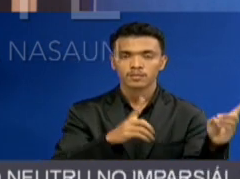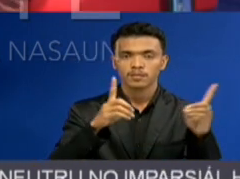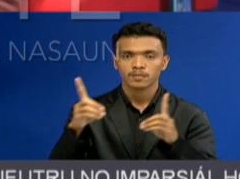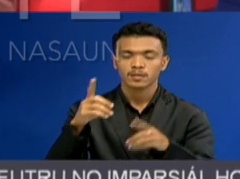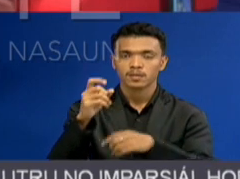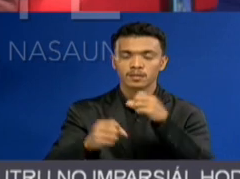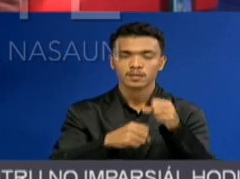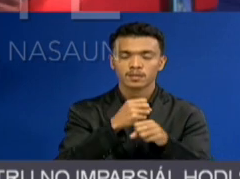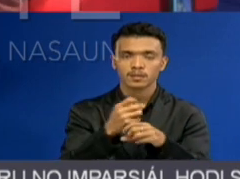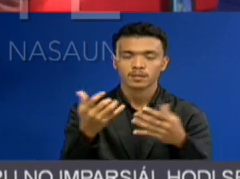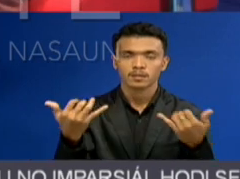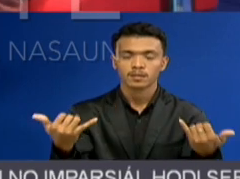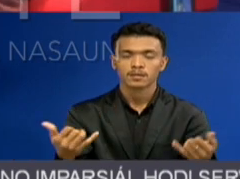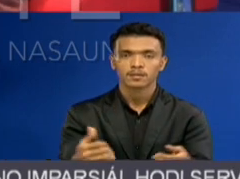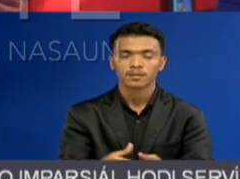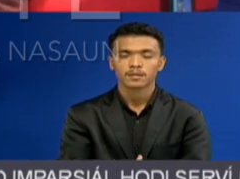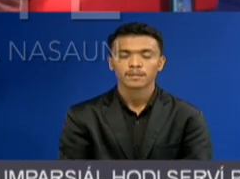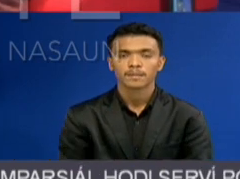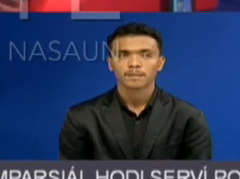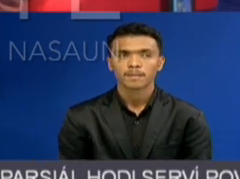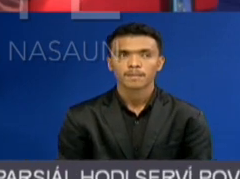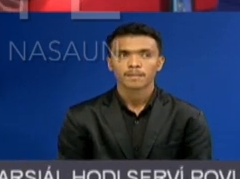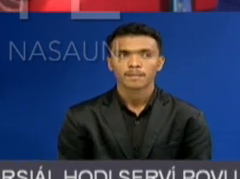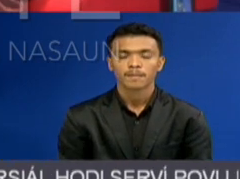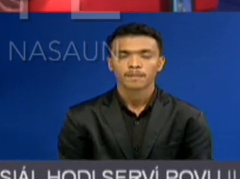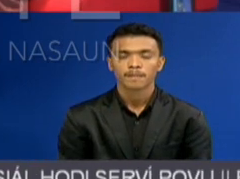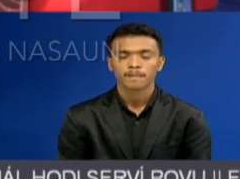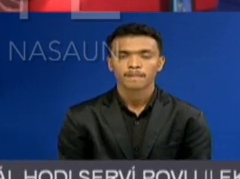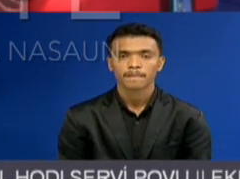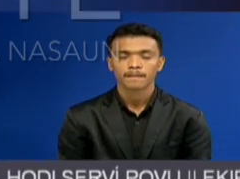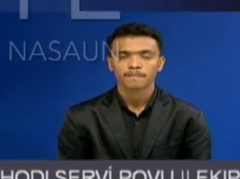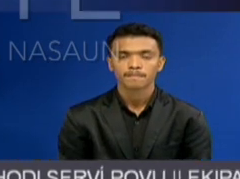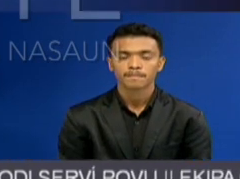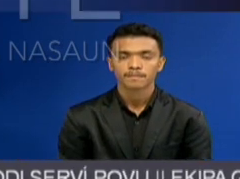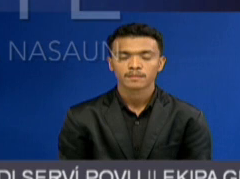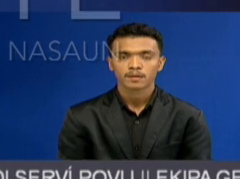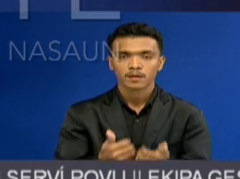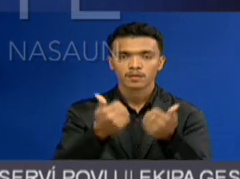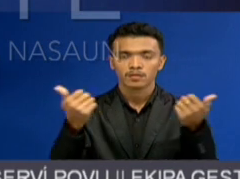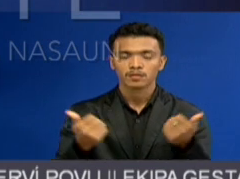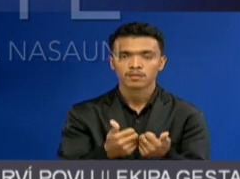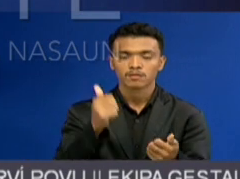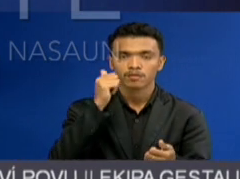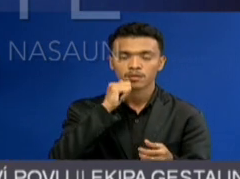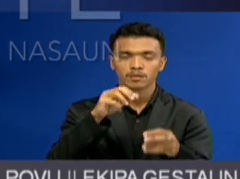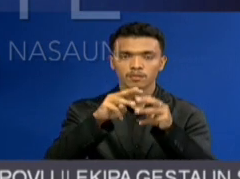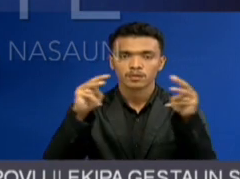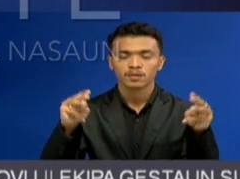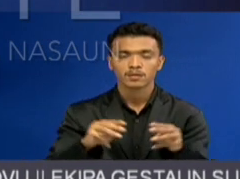nirane. Diak. Durante ne Asosiasão Feto Município de Ilha.